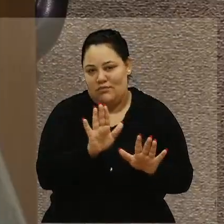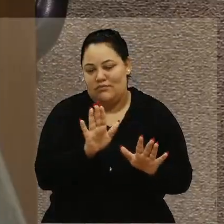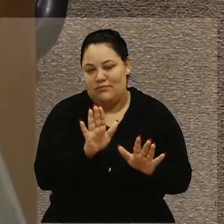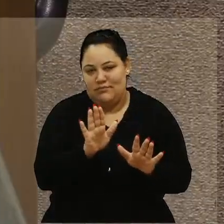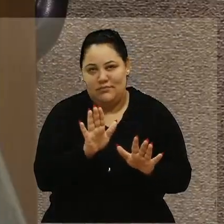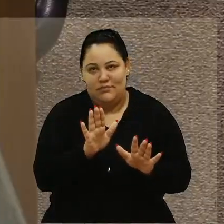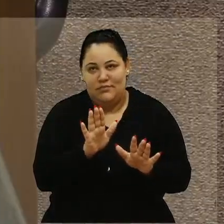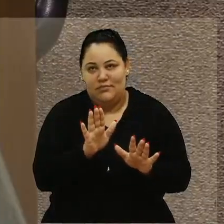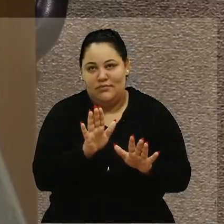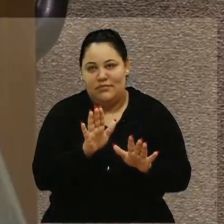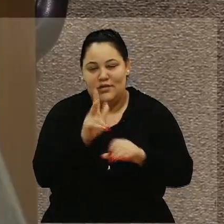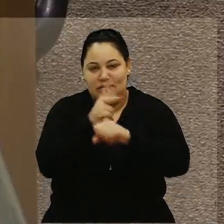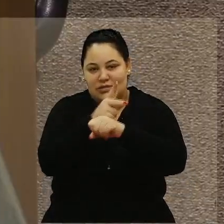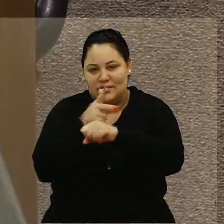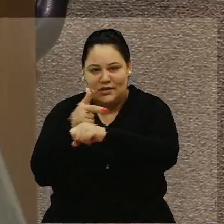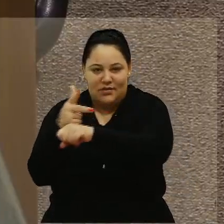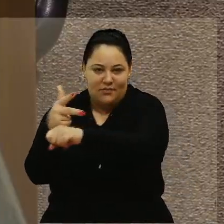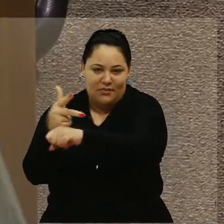invés de ser cercamento.